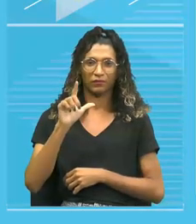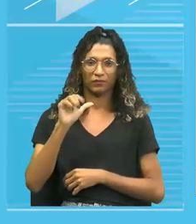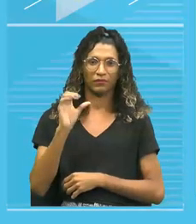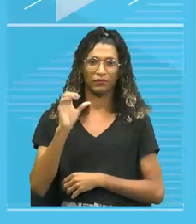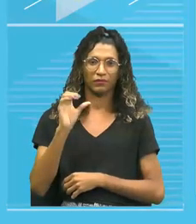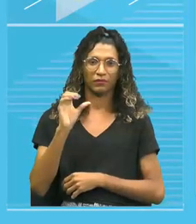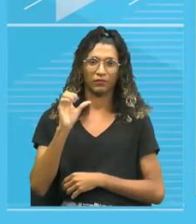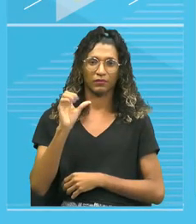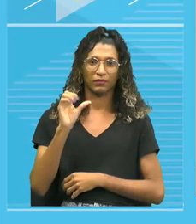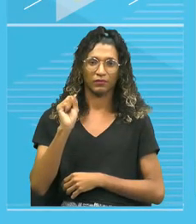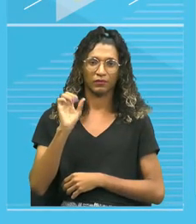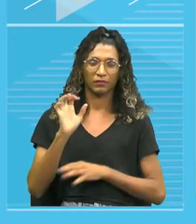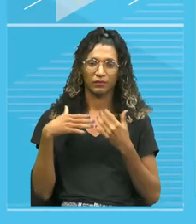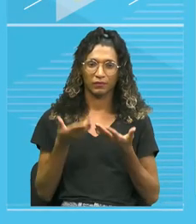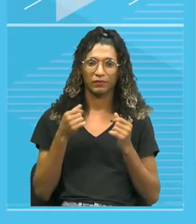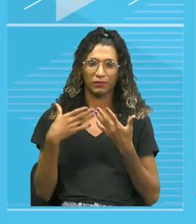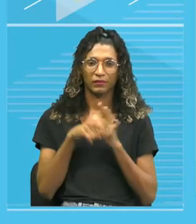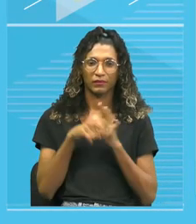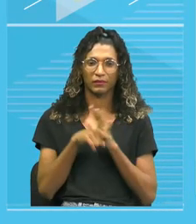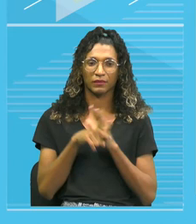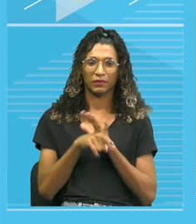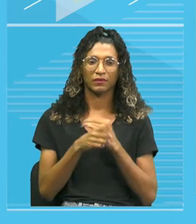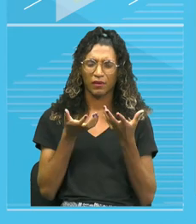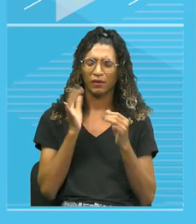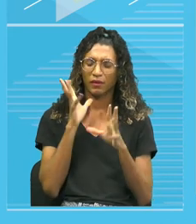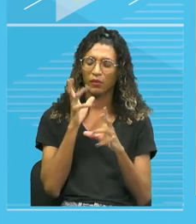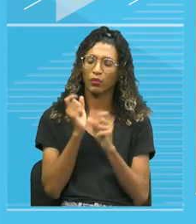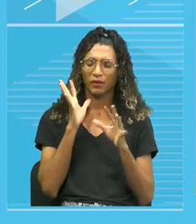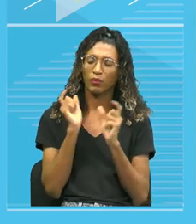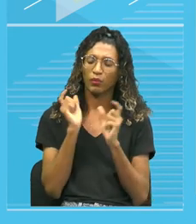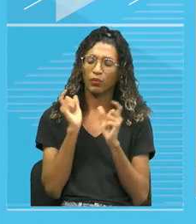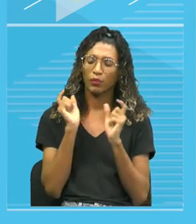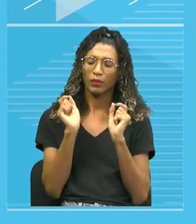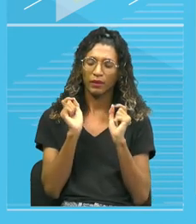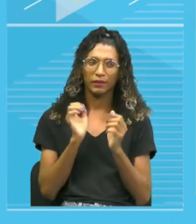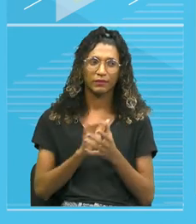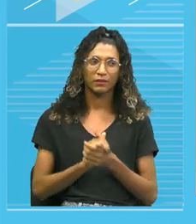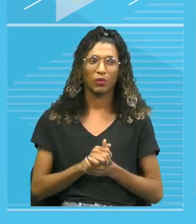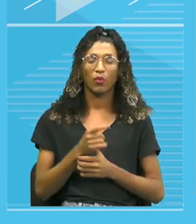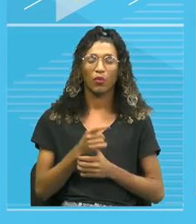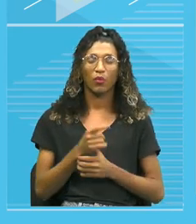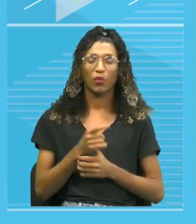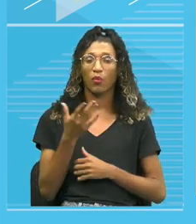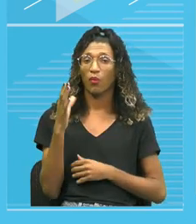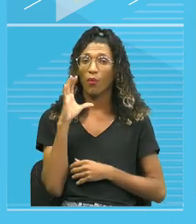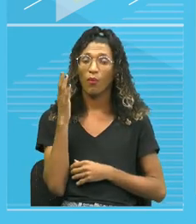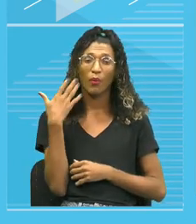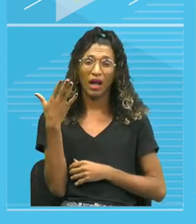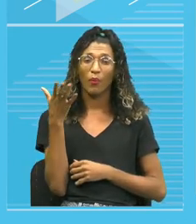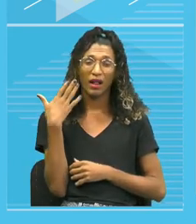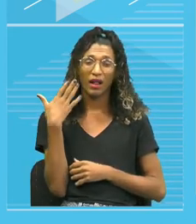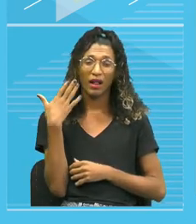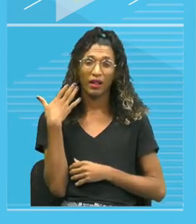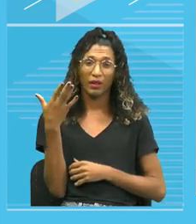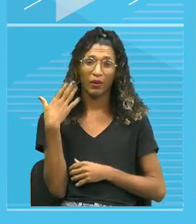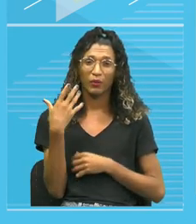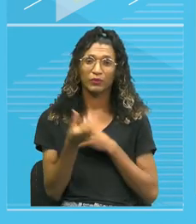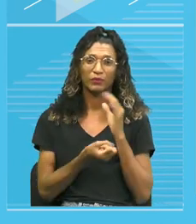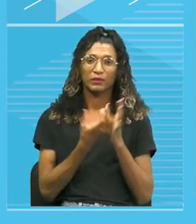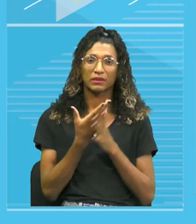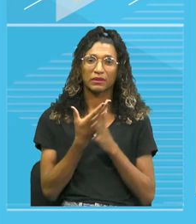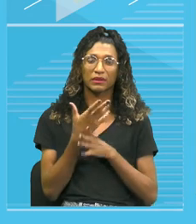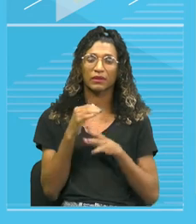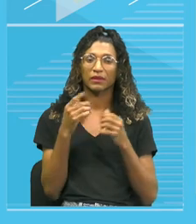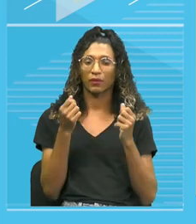a questão quer que nós calculamos o quê vamos lá o calor de Formação então ele quer que a gente calcule a